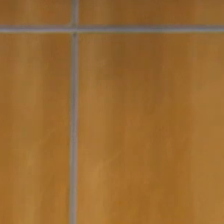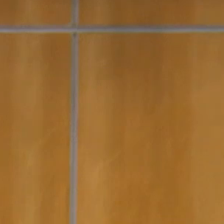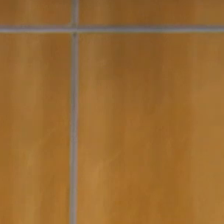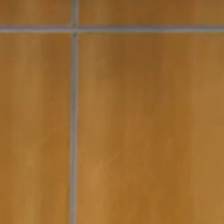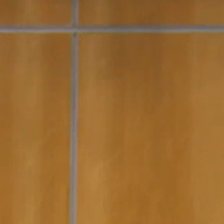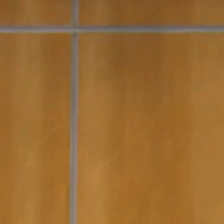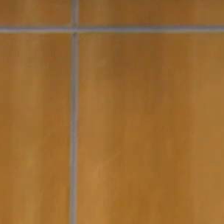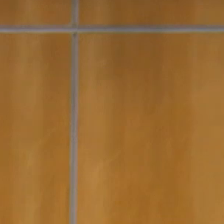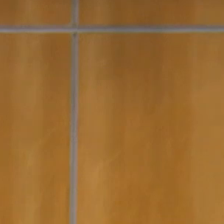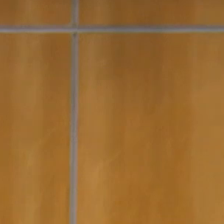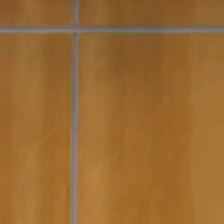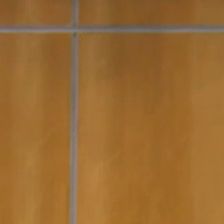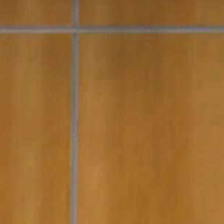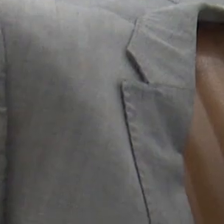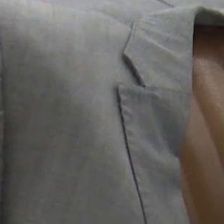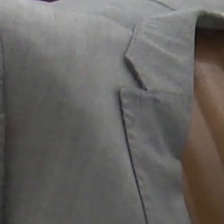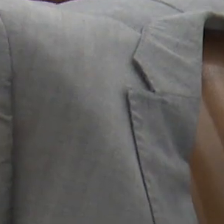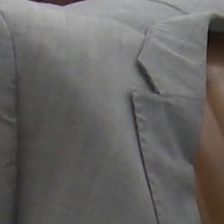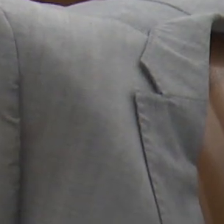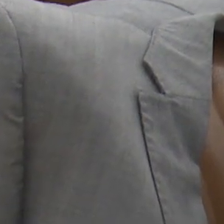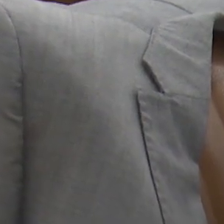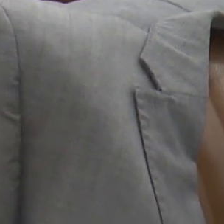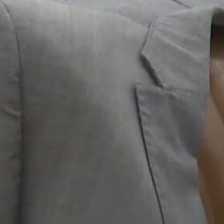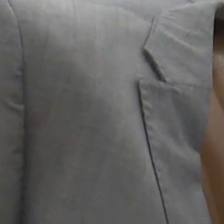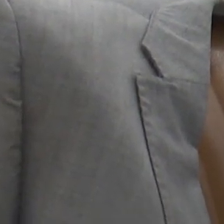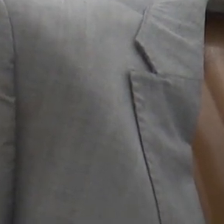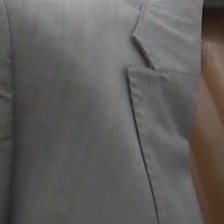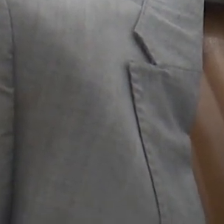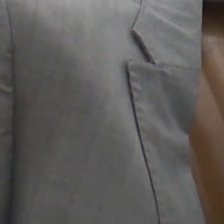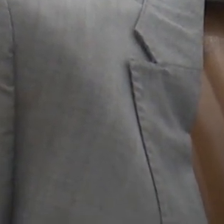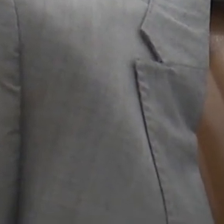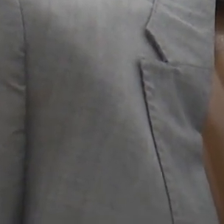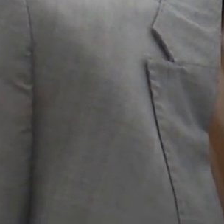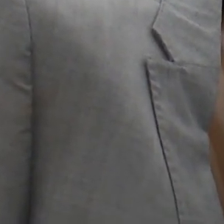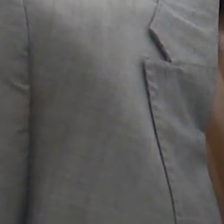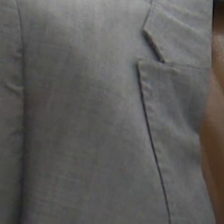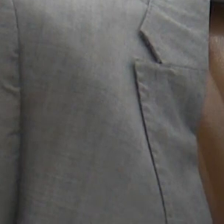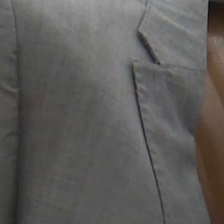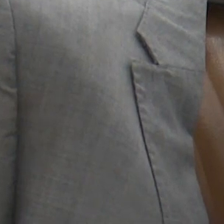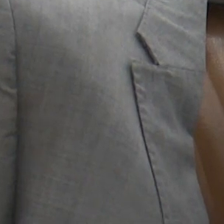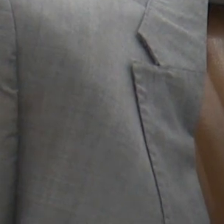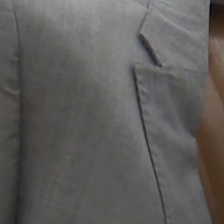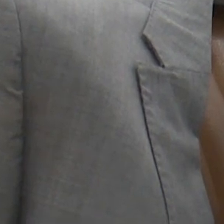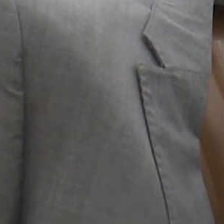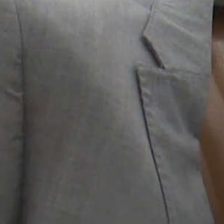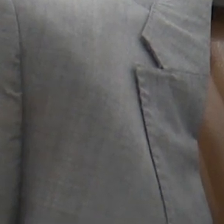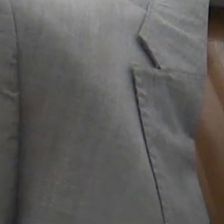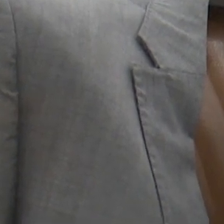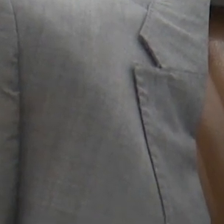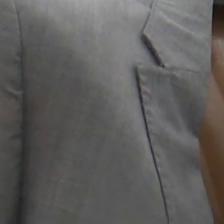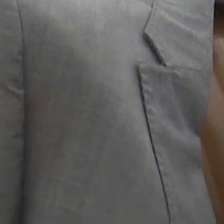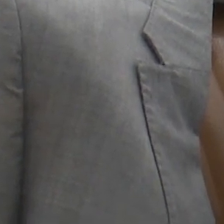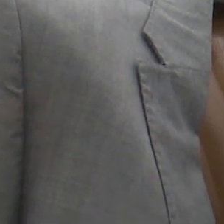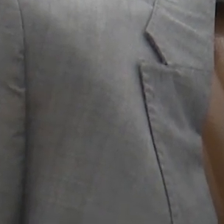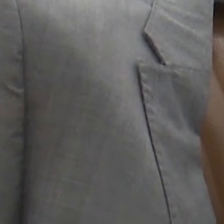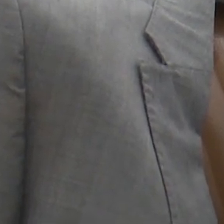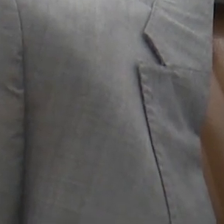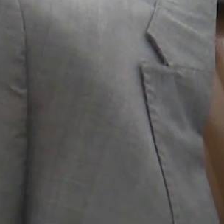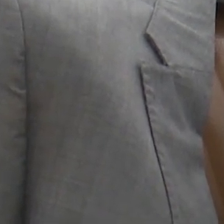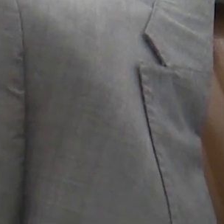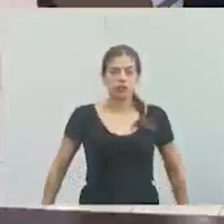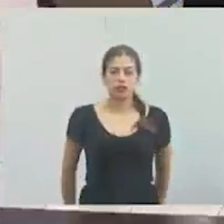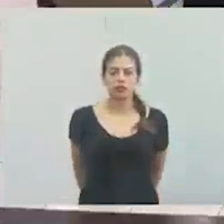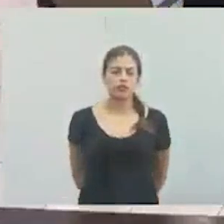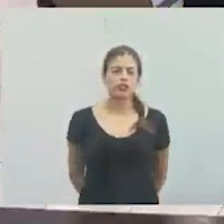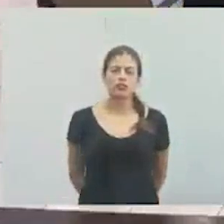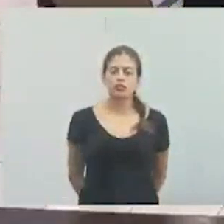vereador Hernani Barreto, do Republicanos, que questionou a prefeitura acerca do atraso na entrega dos uniformes dos alunos da rede pública